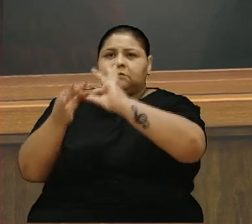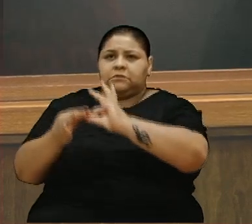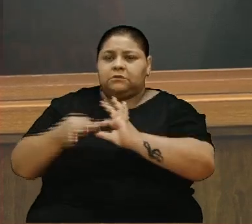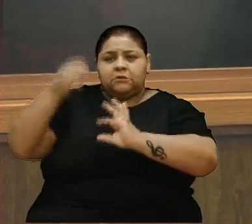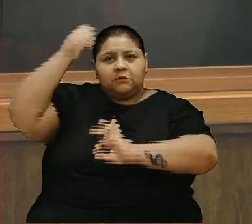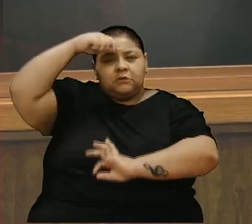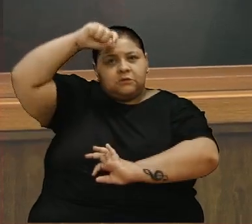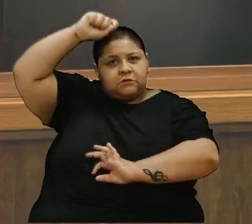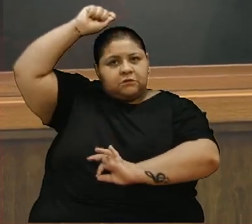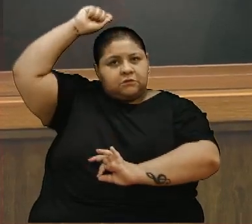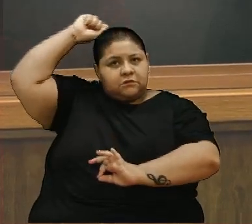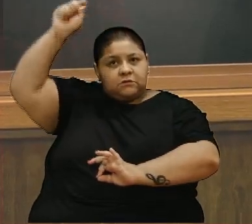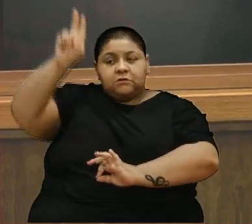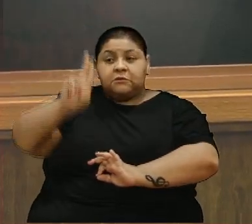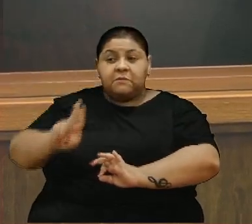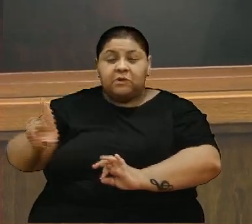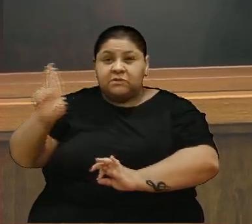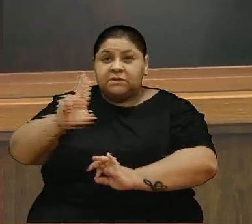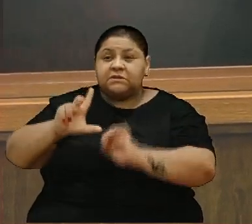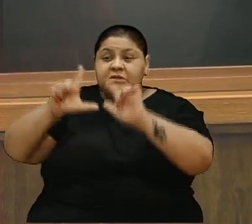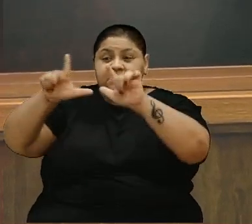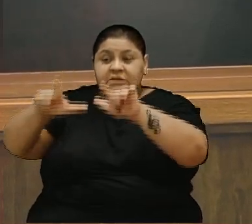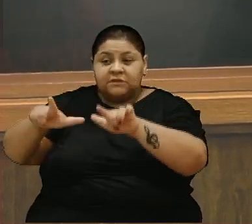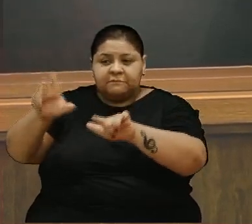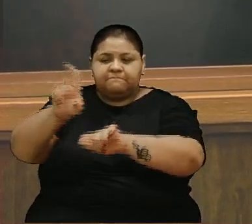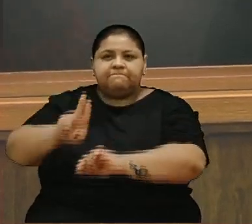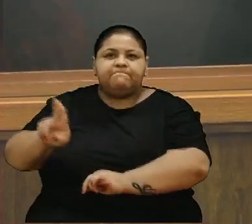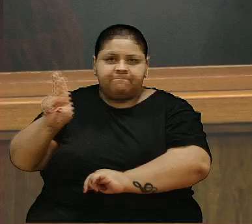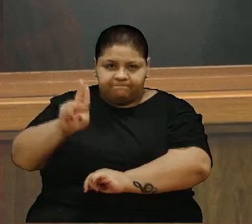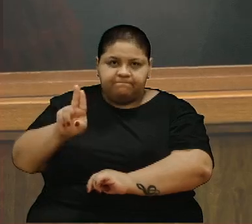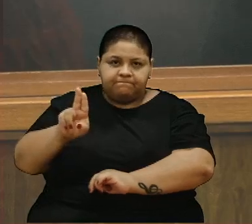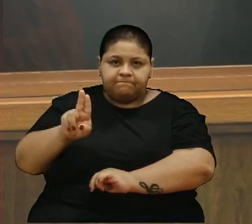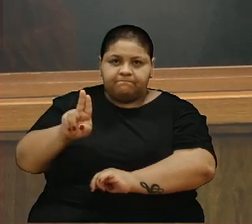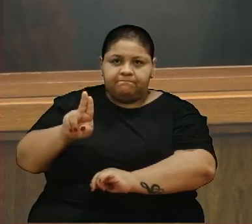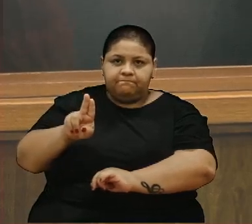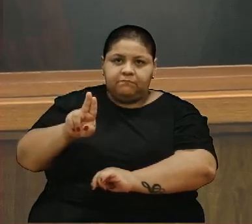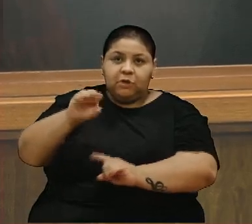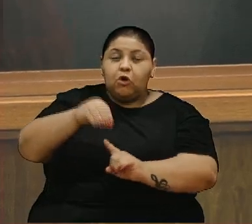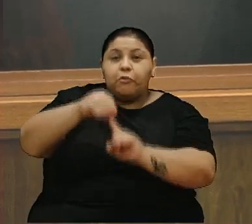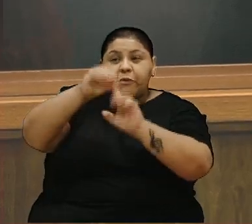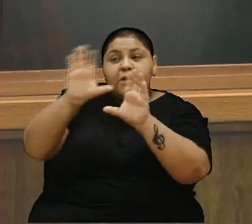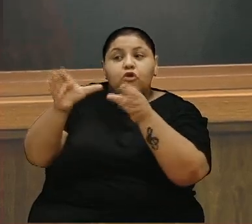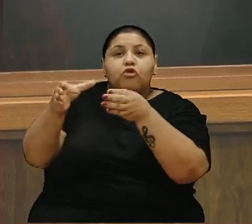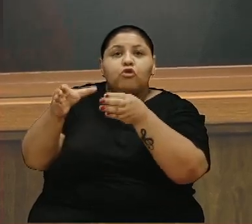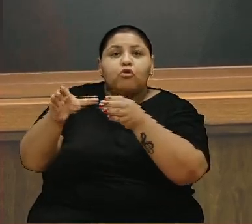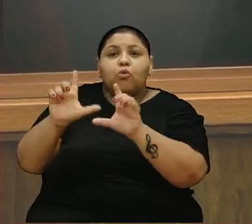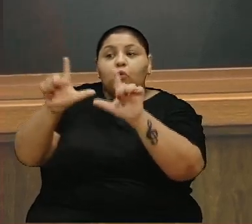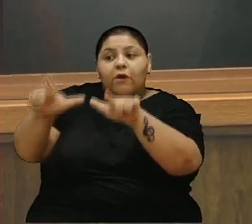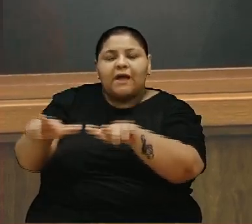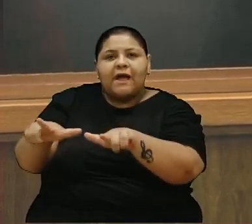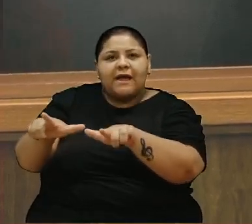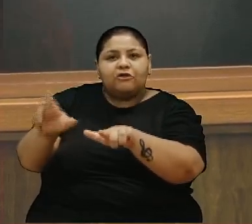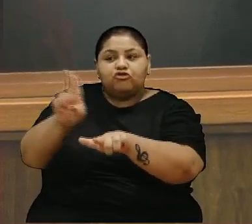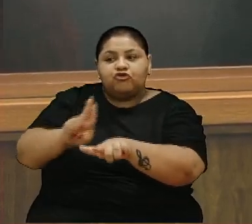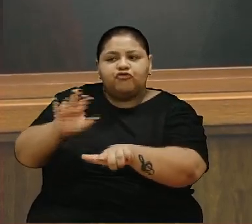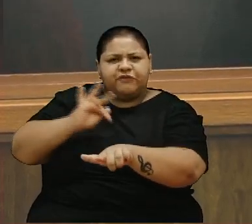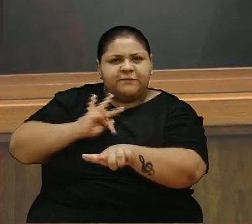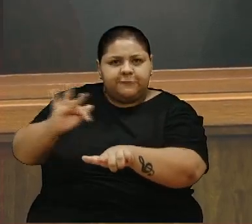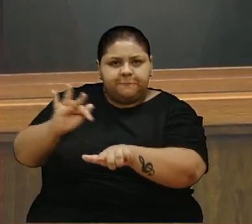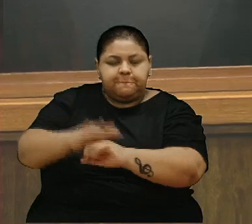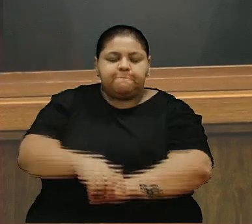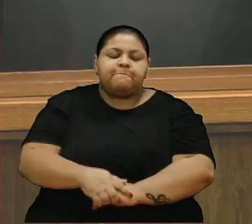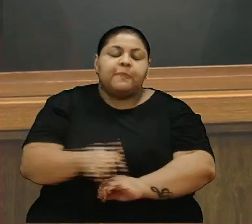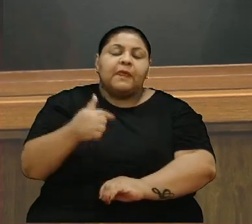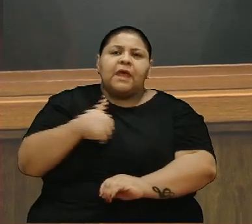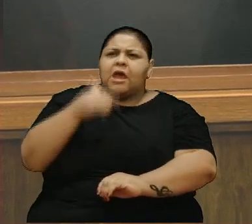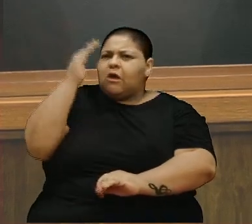para ocupar aquele espaço para a universidade, para o primeiro núcleo de universidade federal. Mas eu acredito que todos